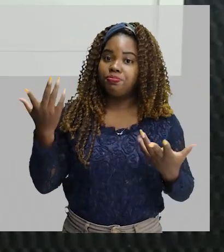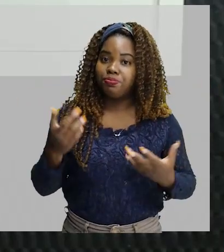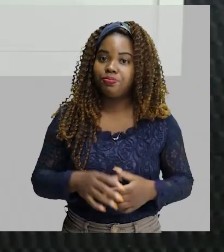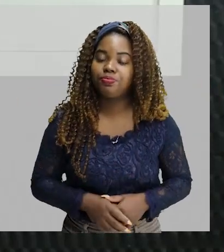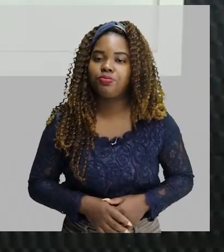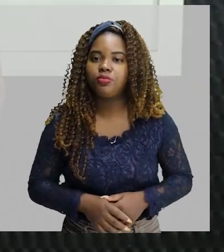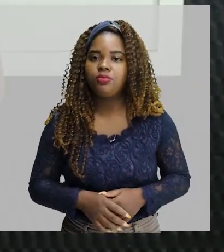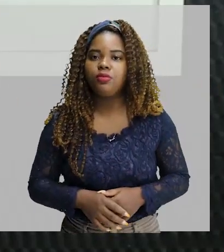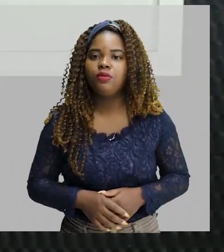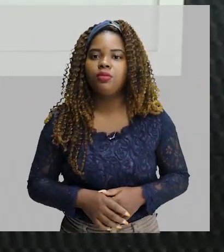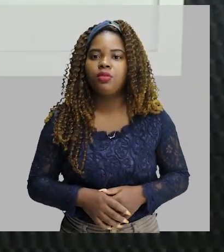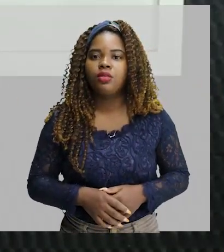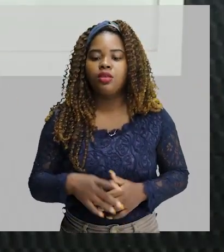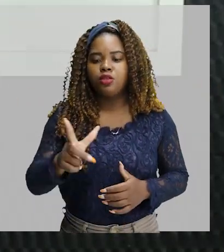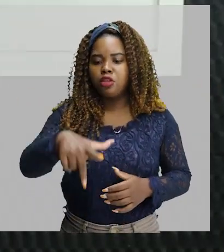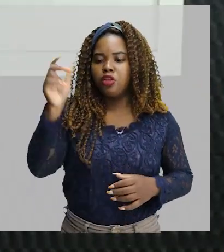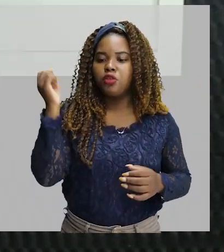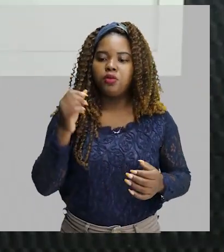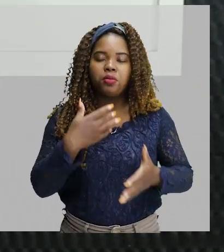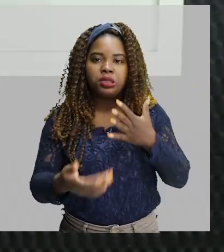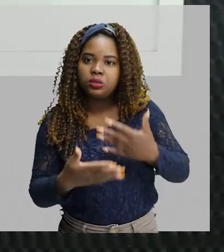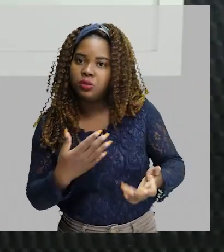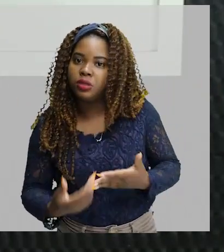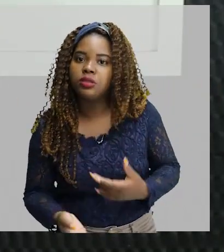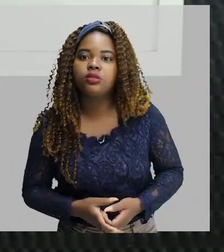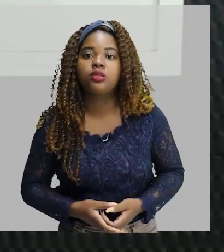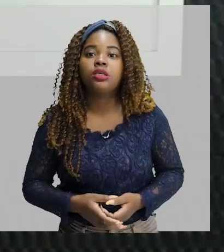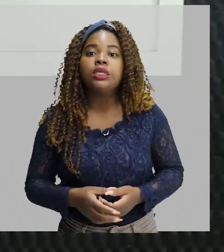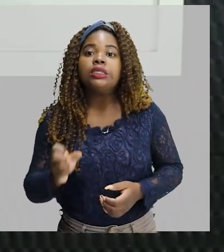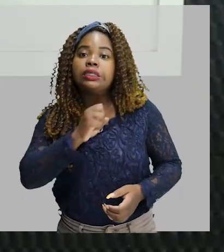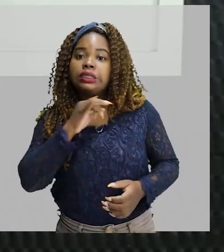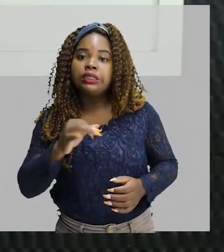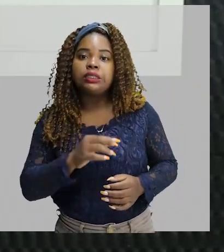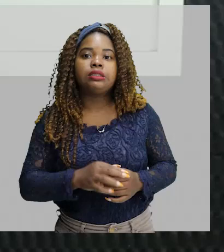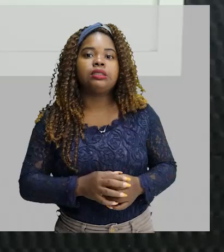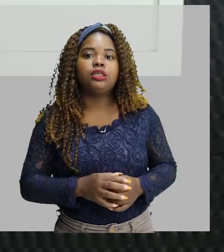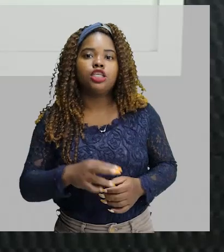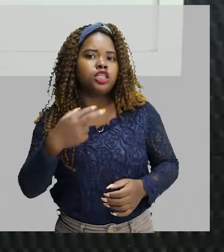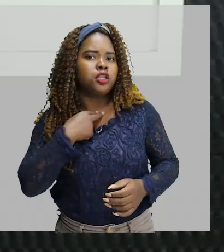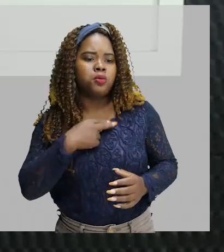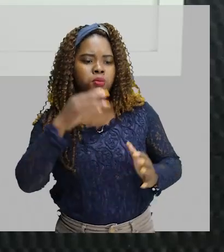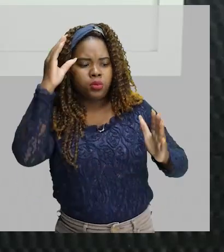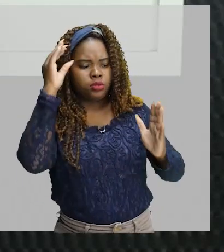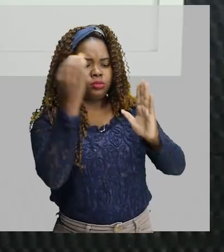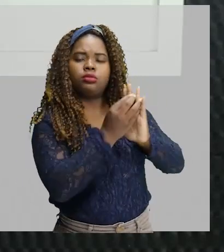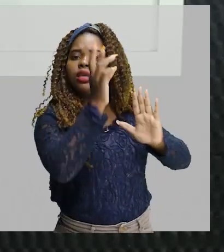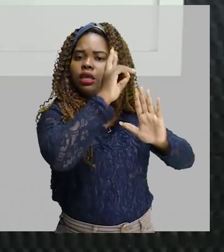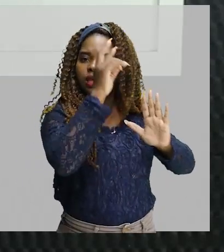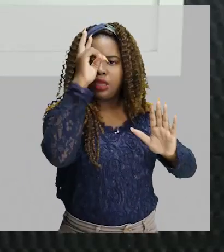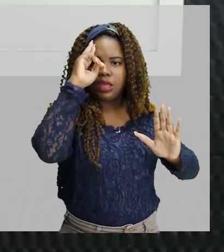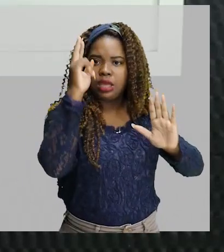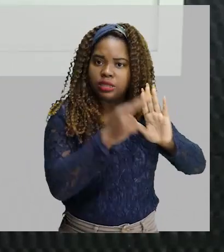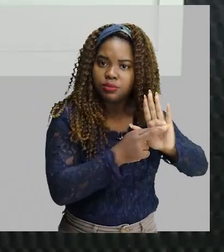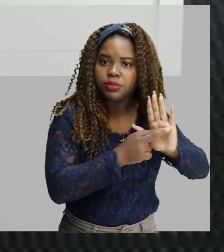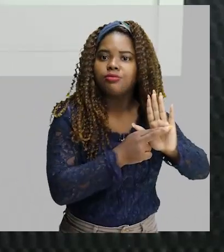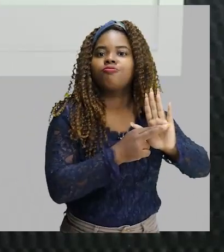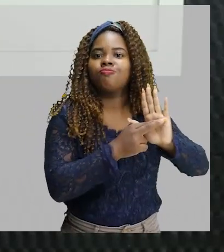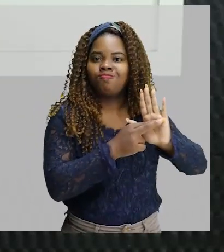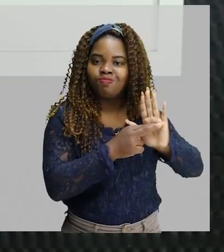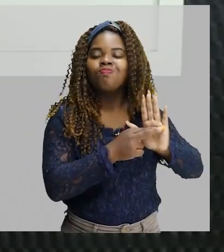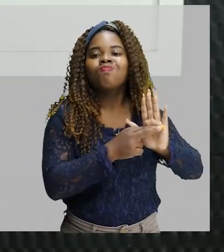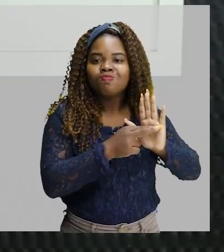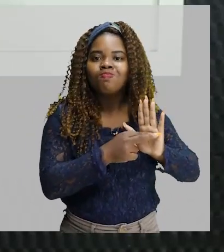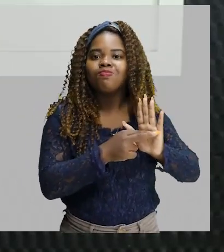Não é uma escolha legítima, mas quando você faz isso, você se afasta de Deus, e aí o pecado é introduzido, e isto dentro